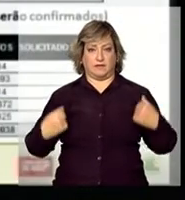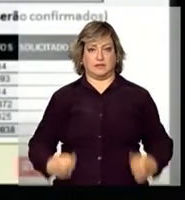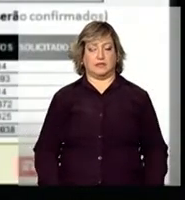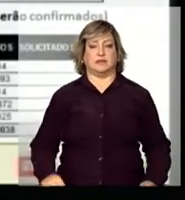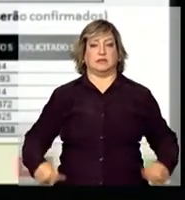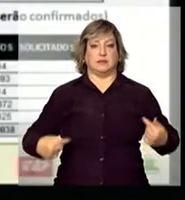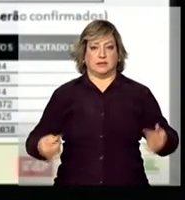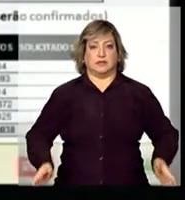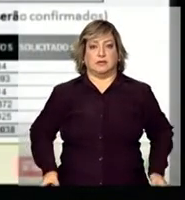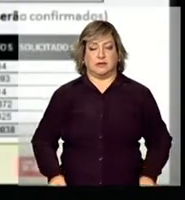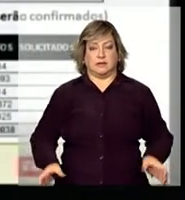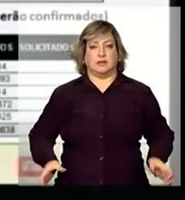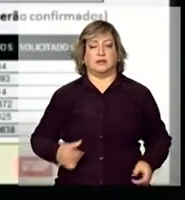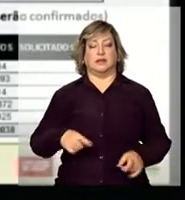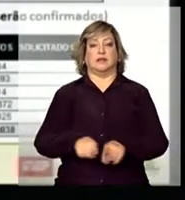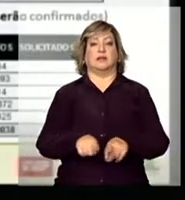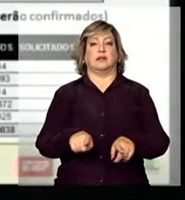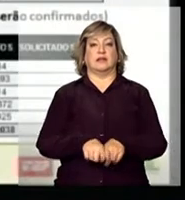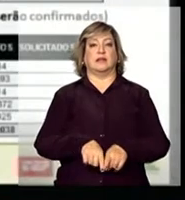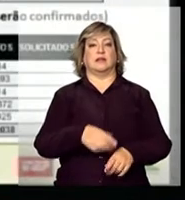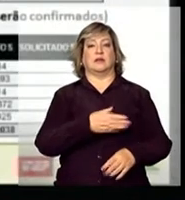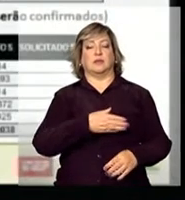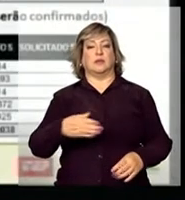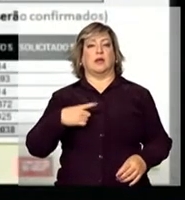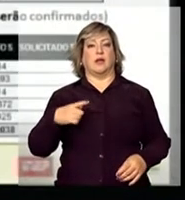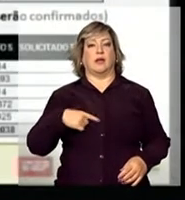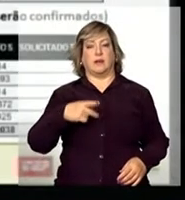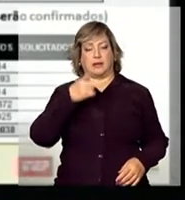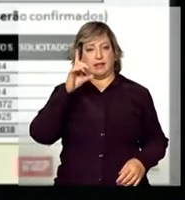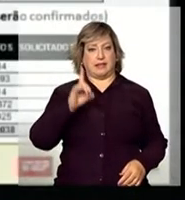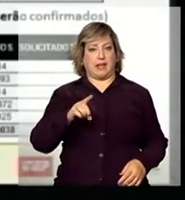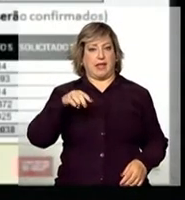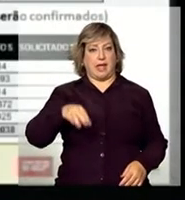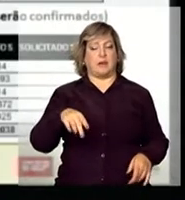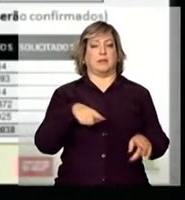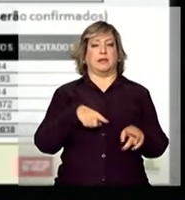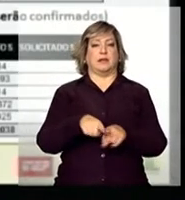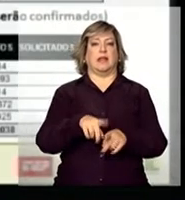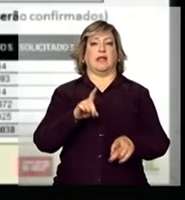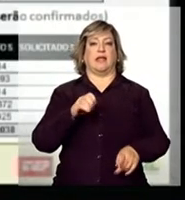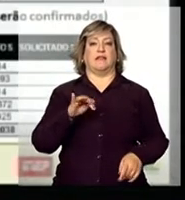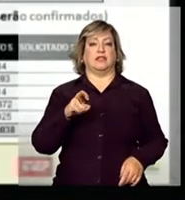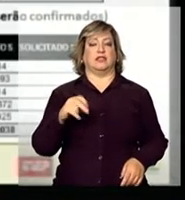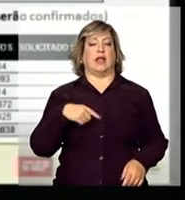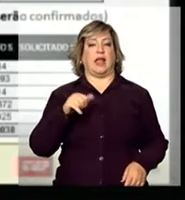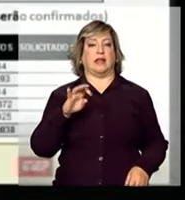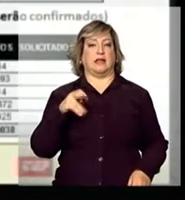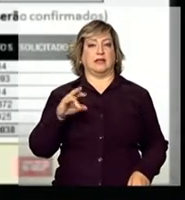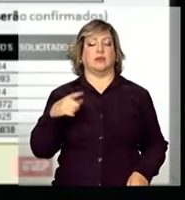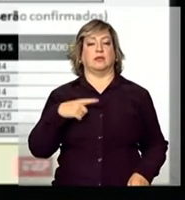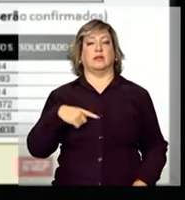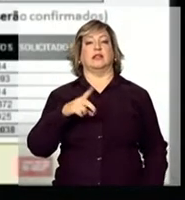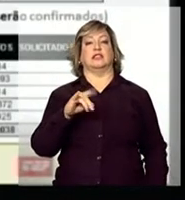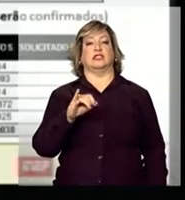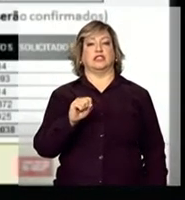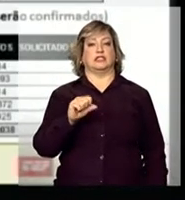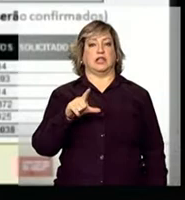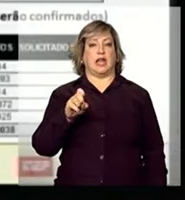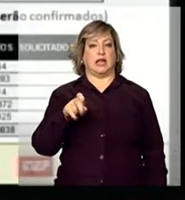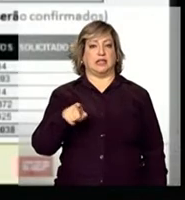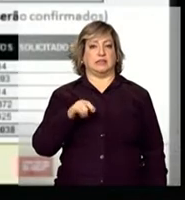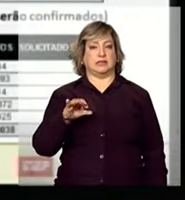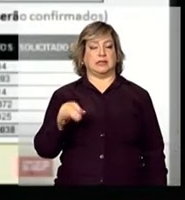797 P deficiência mental 1646 com défice de atenção 993 com dislexia